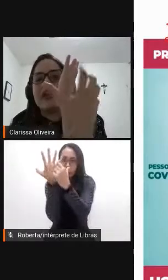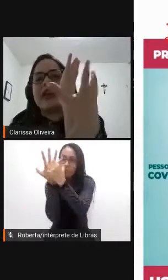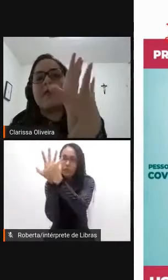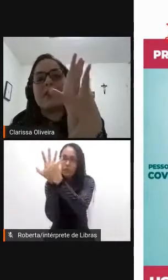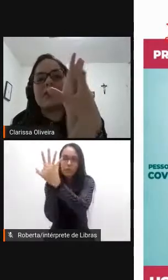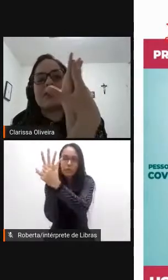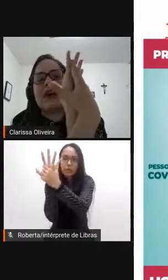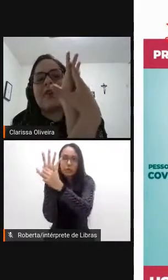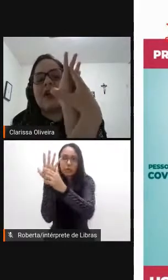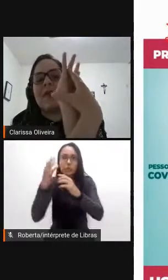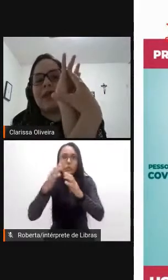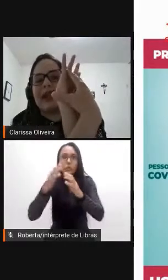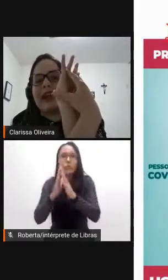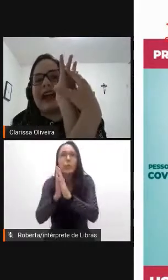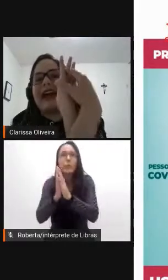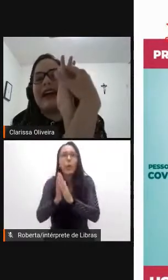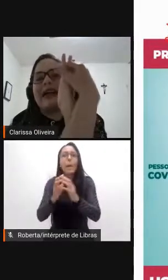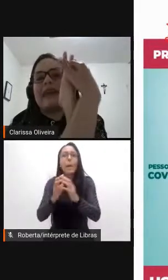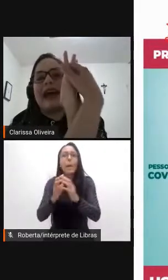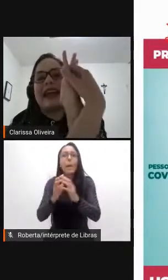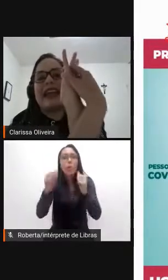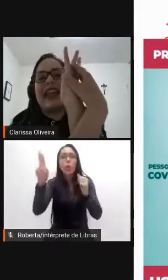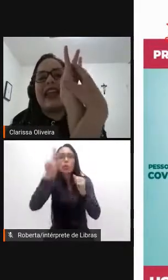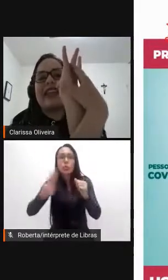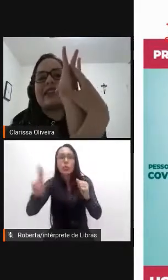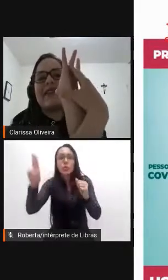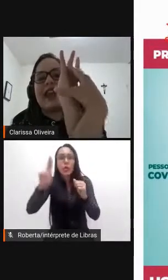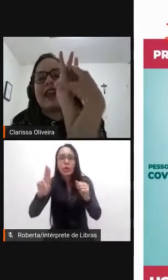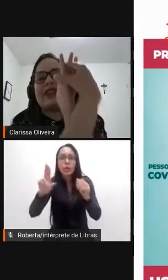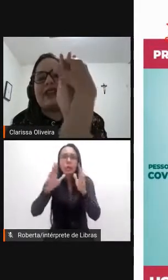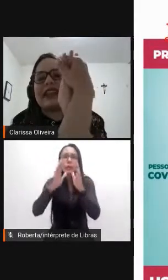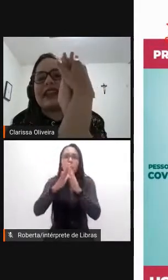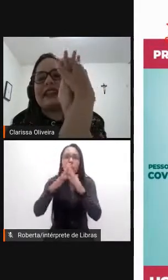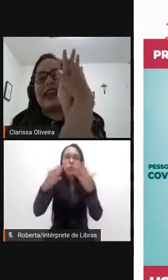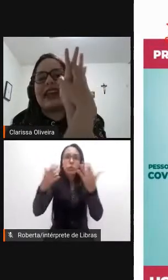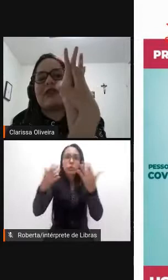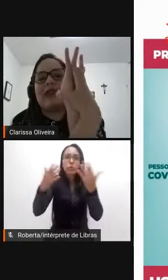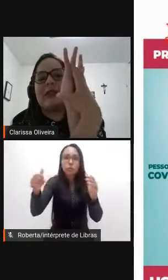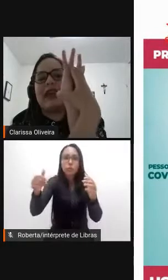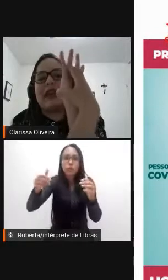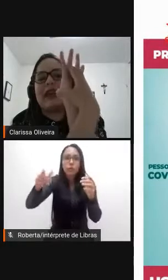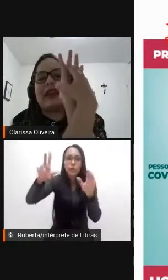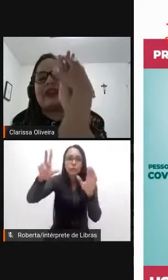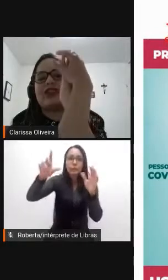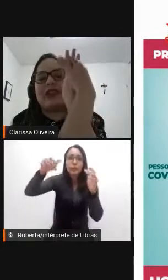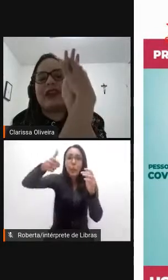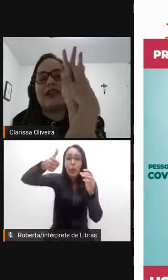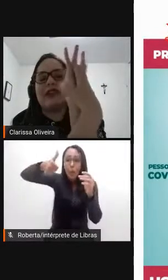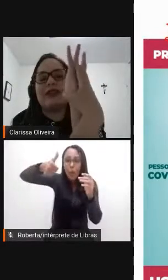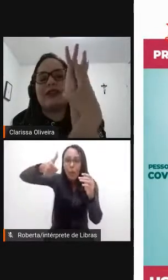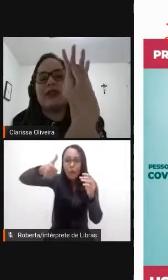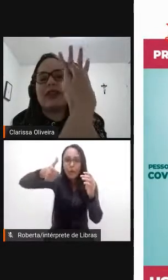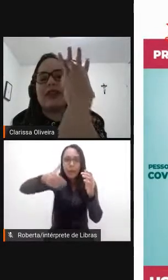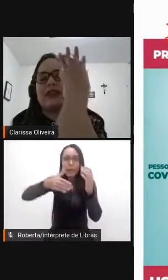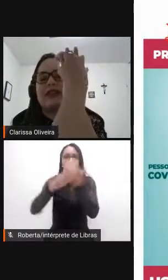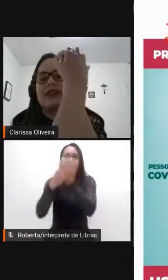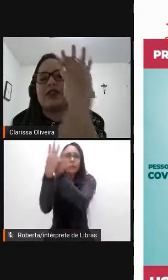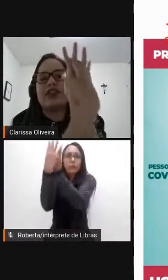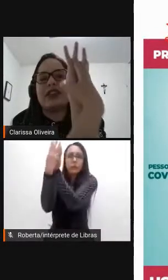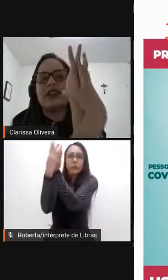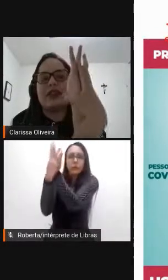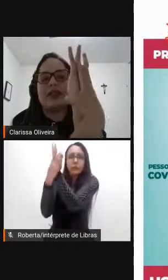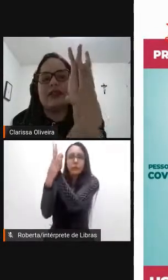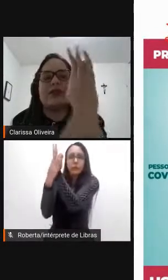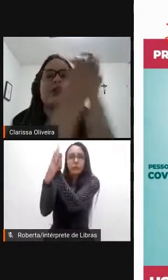mão, eu posso usar o meu polegar para ir esfregando essa lateral também. Aí eu já estou lavando tudo aqui. Eu